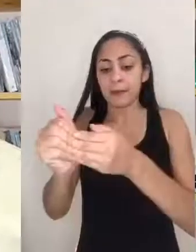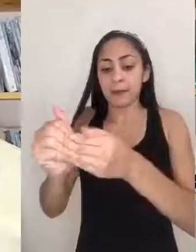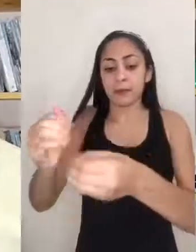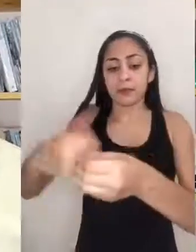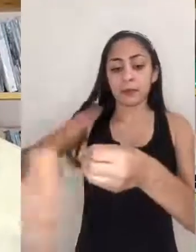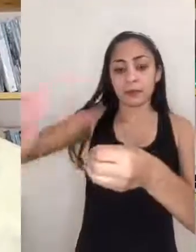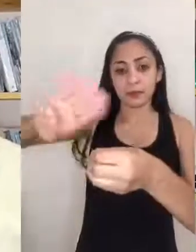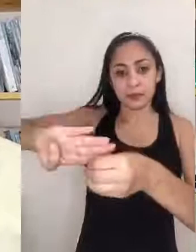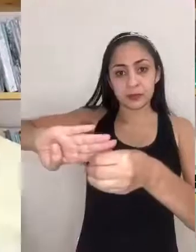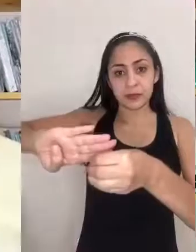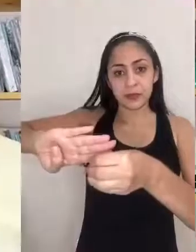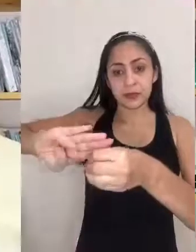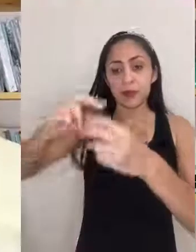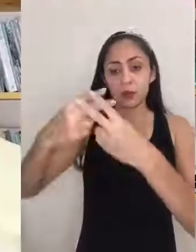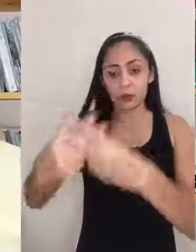a Israel